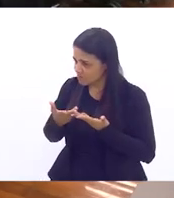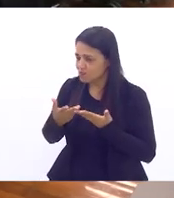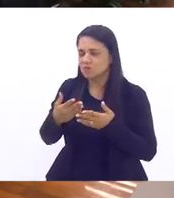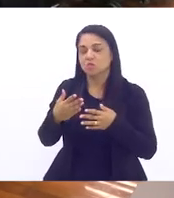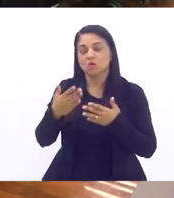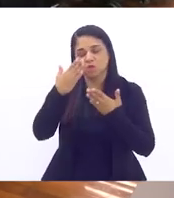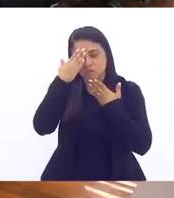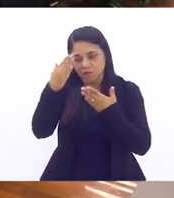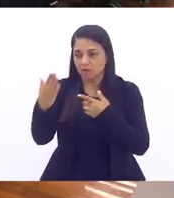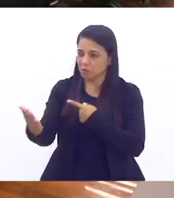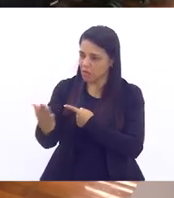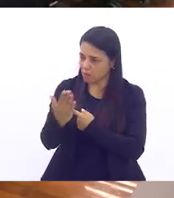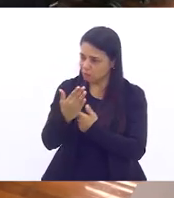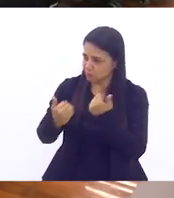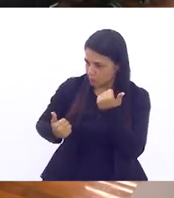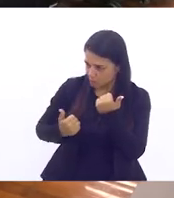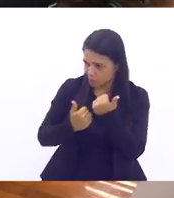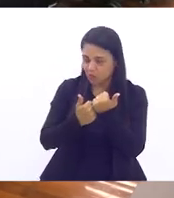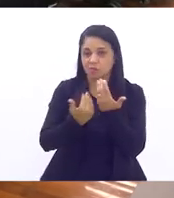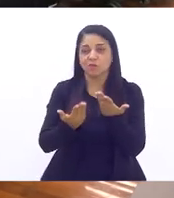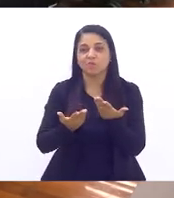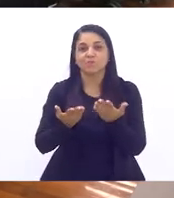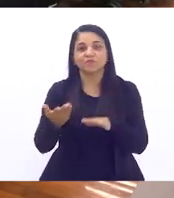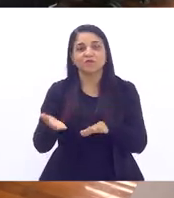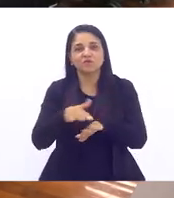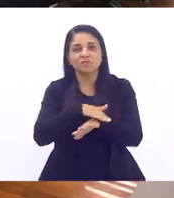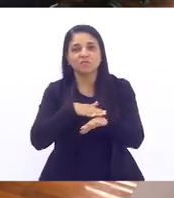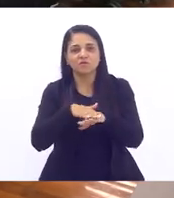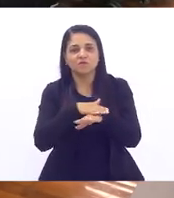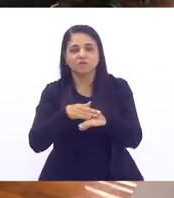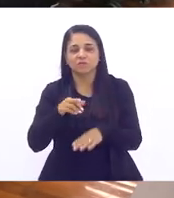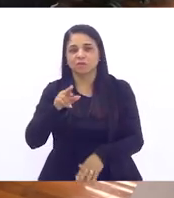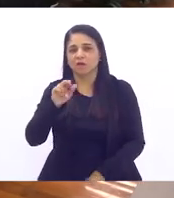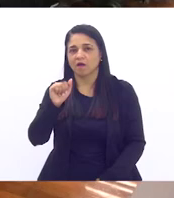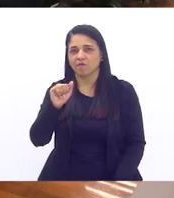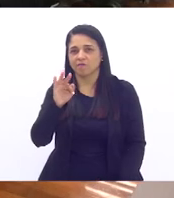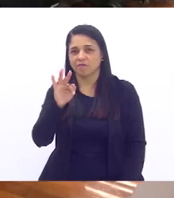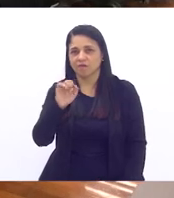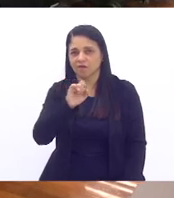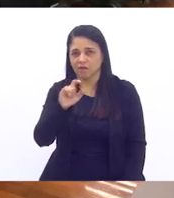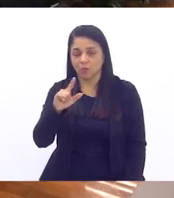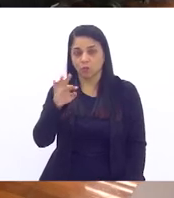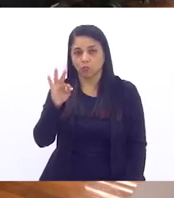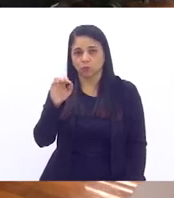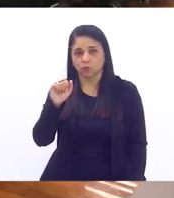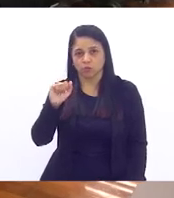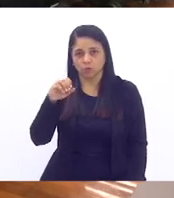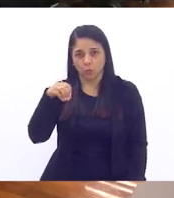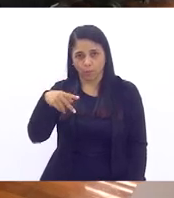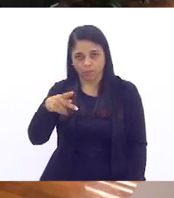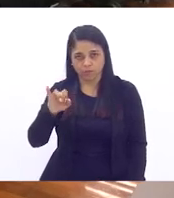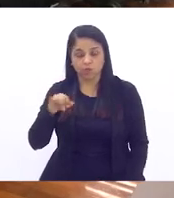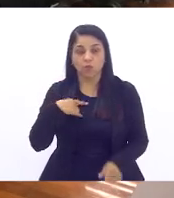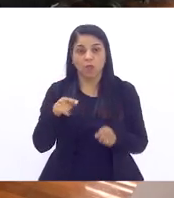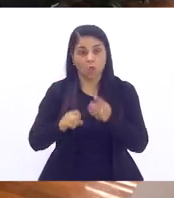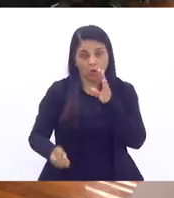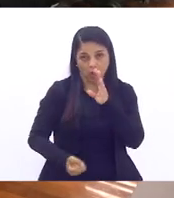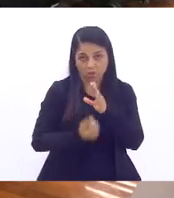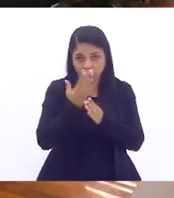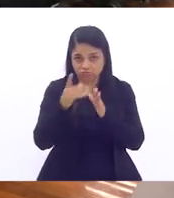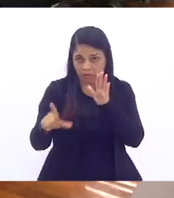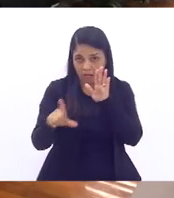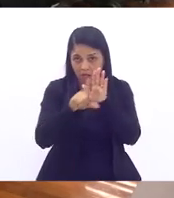contribuições eh o conversava aqui agora com o Rafael Thompson eu sou o autor de uma lei da legislatura anterior